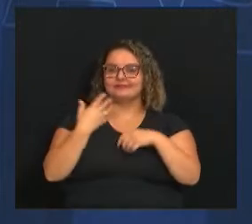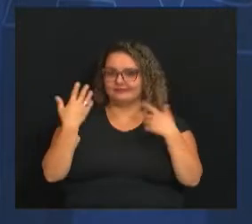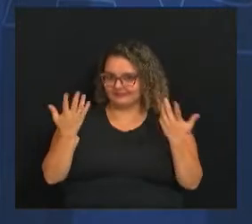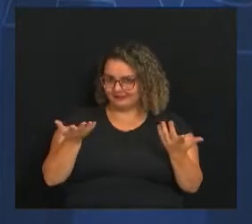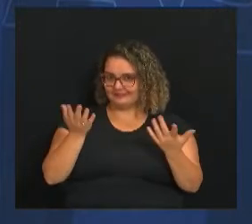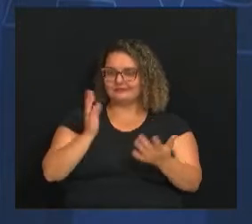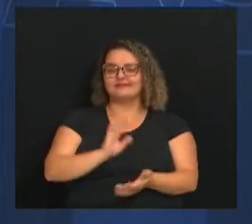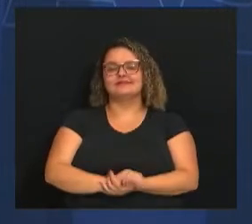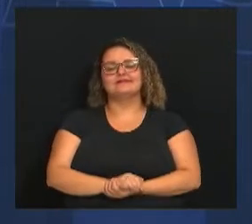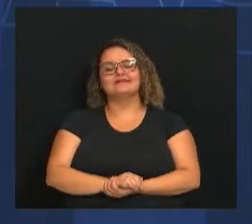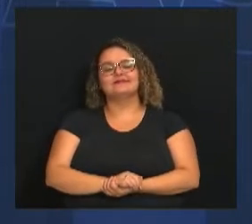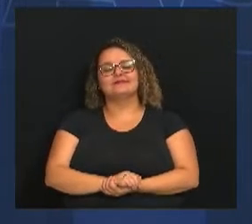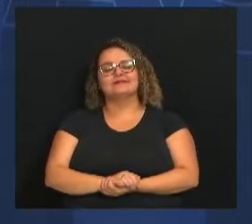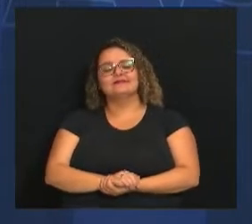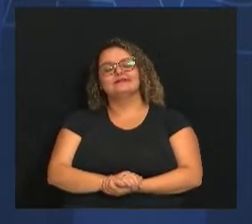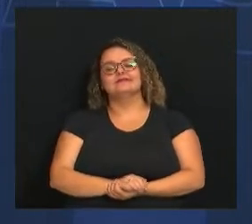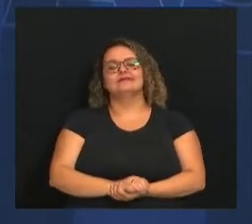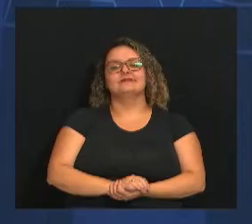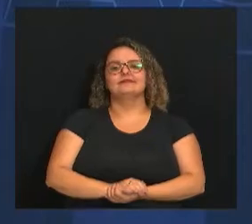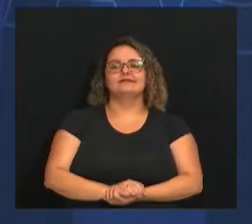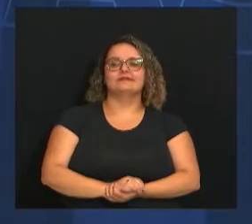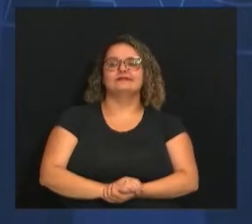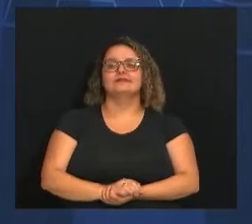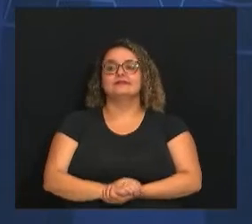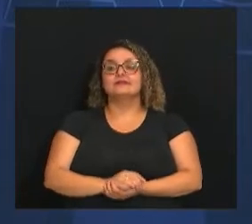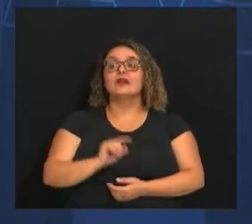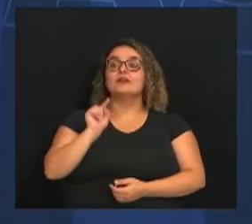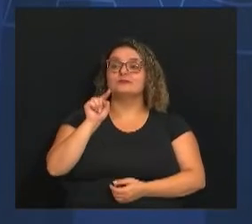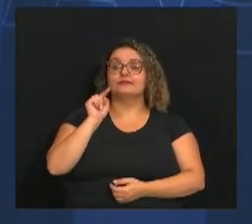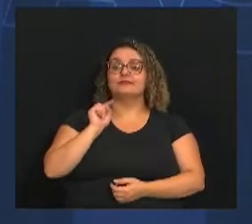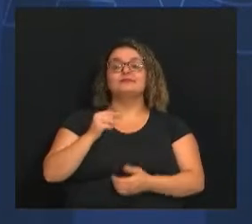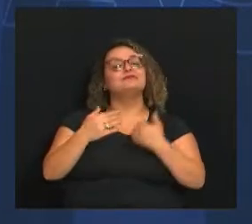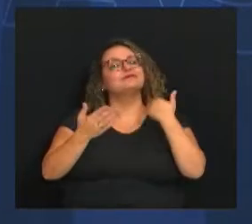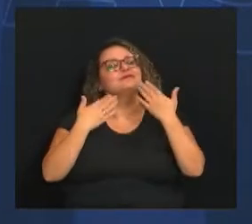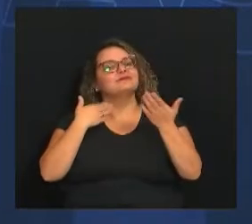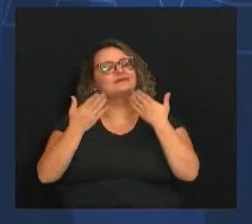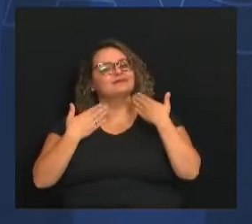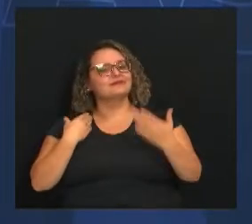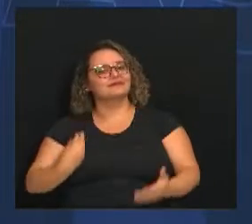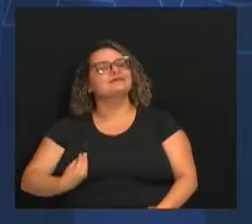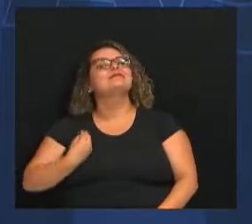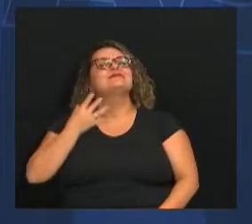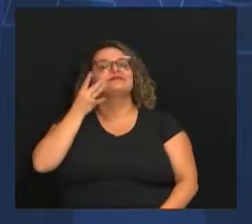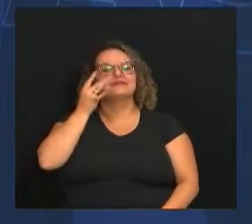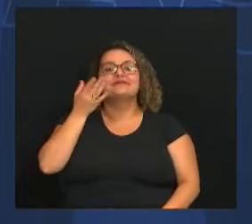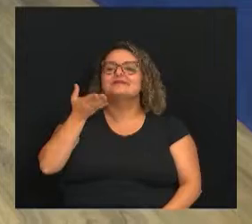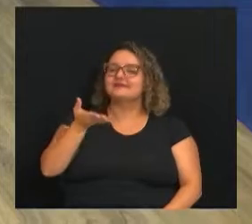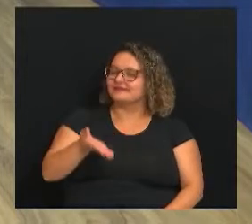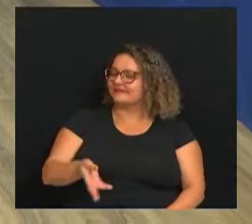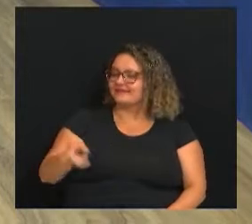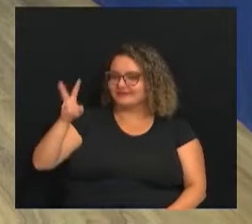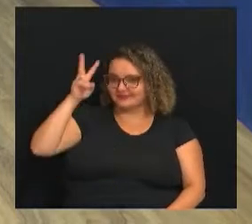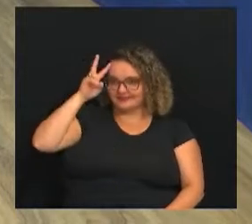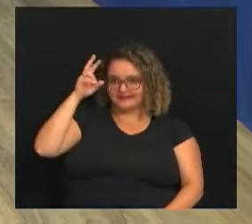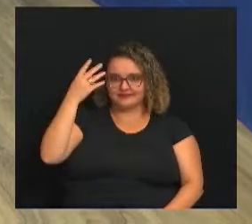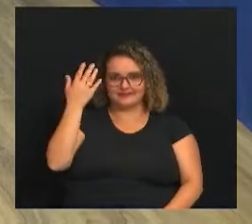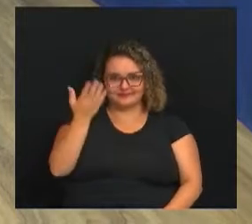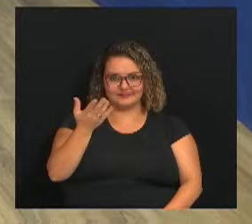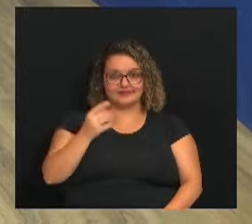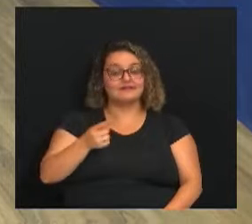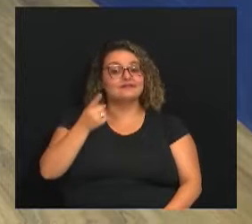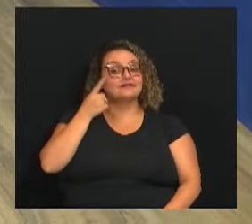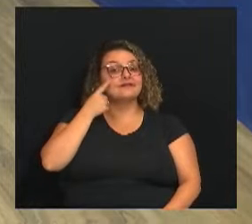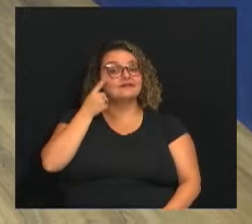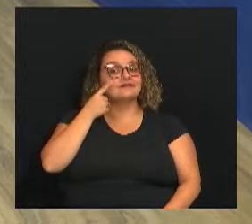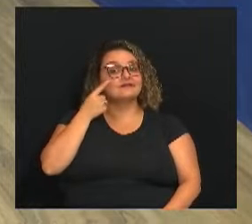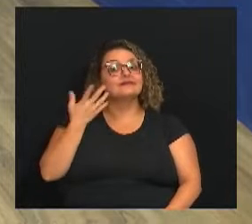celular o WhatsApp da TV Câmara Campinas. Você aperta e a gente conversa ao vivo nesta segunda-feira. Confira